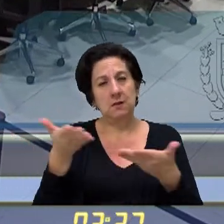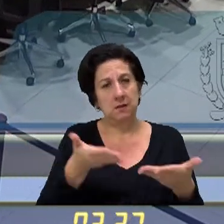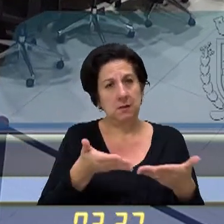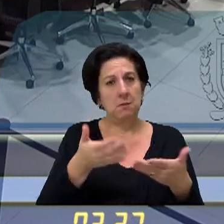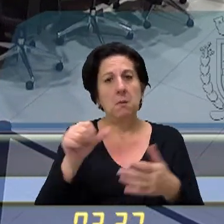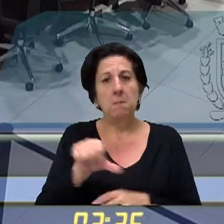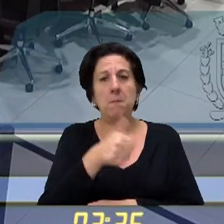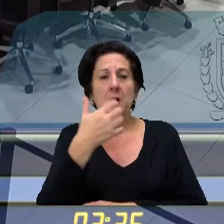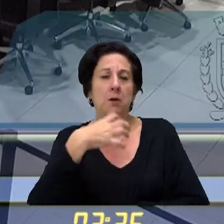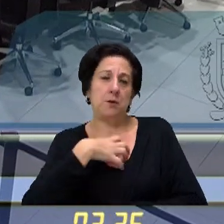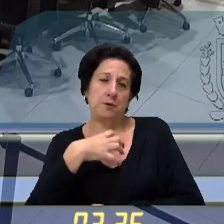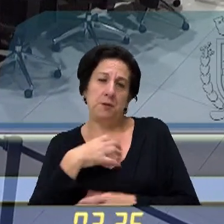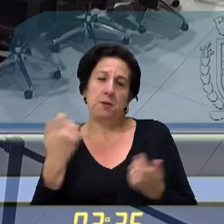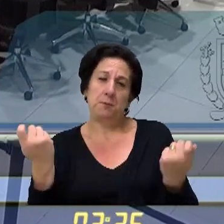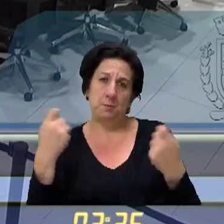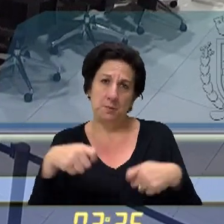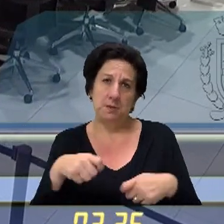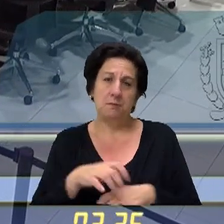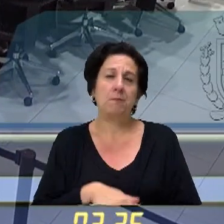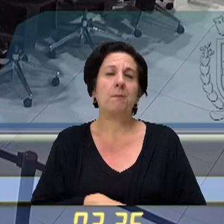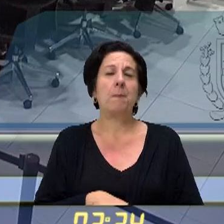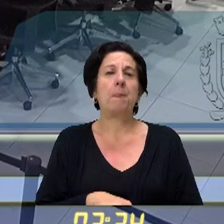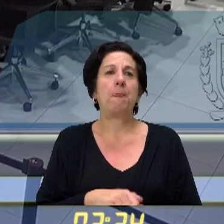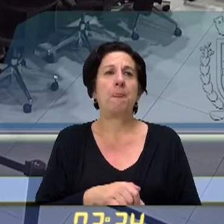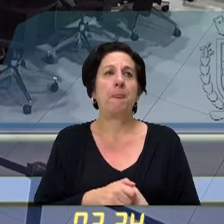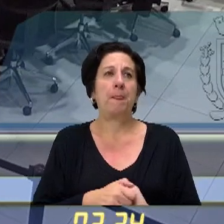da melhor forma possível.